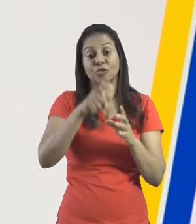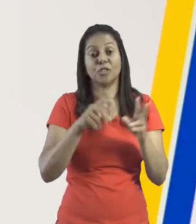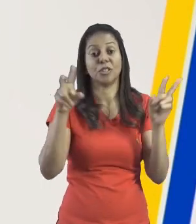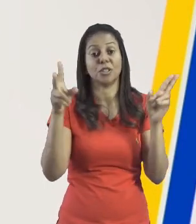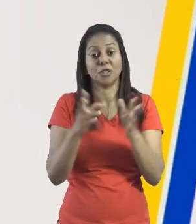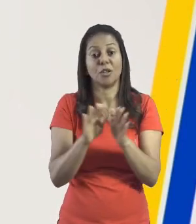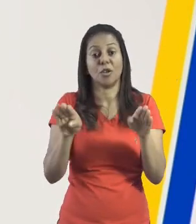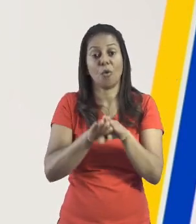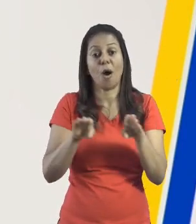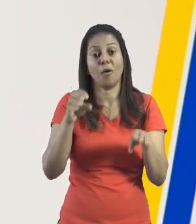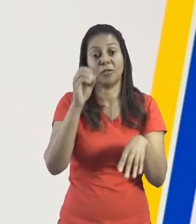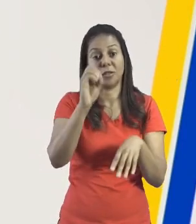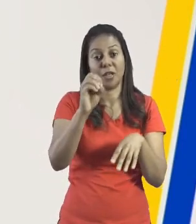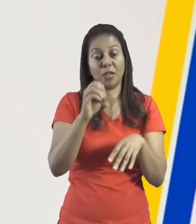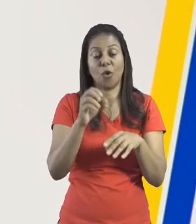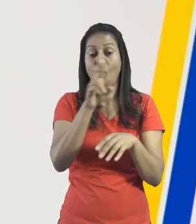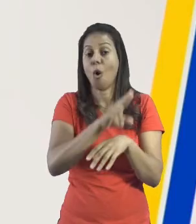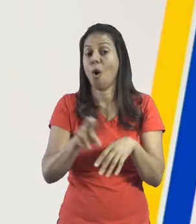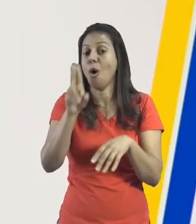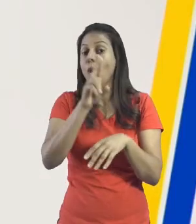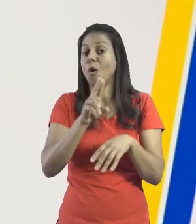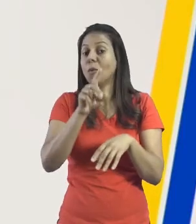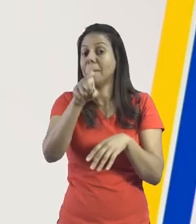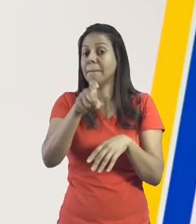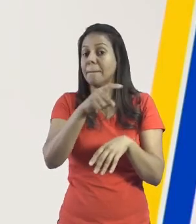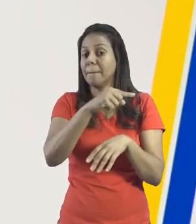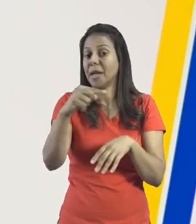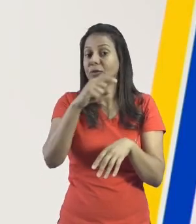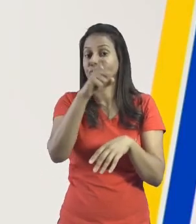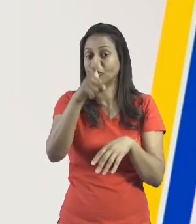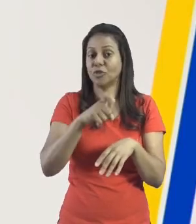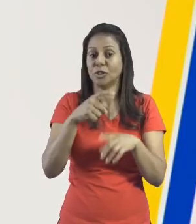zero, ou menos X mais 3